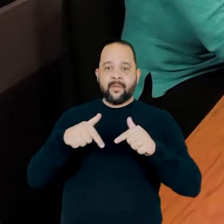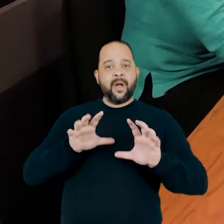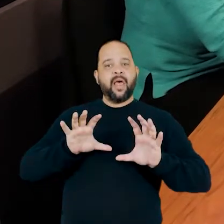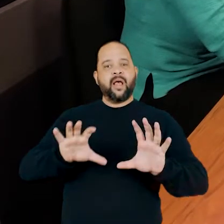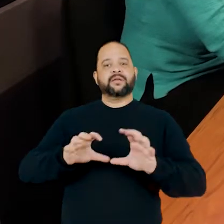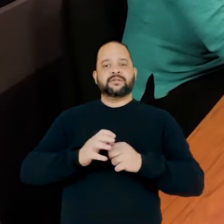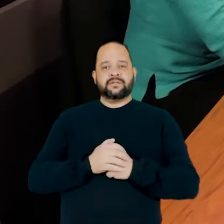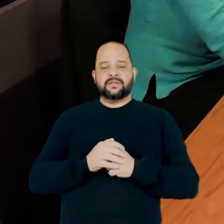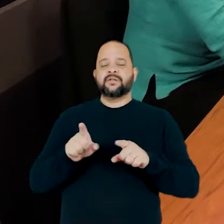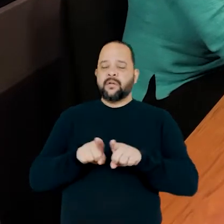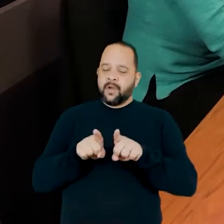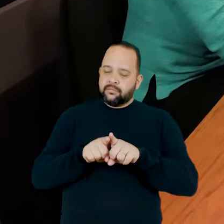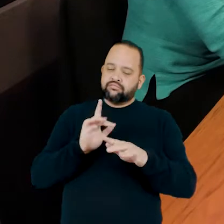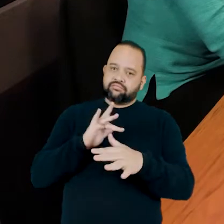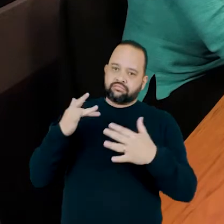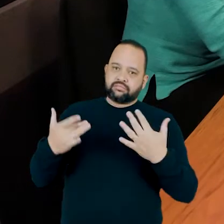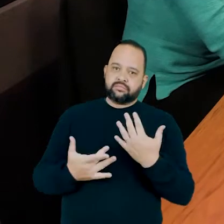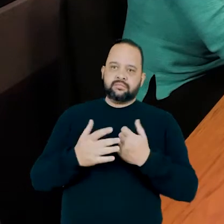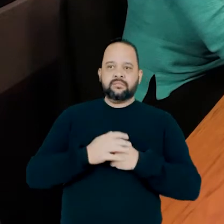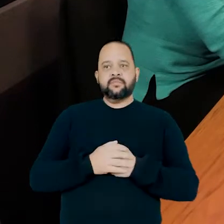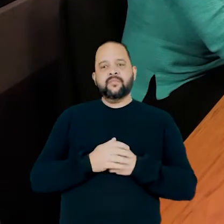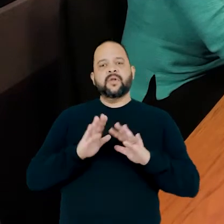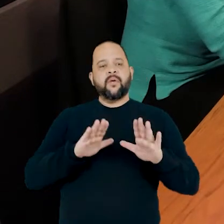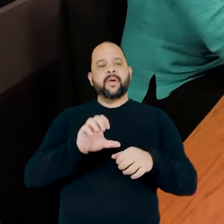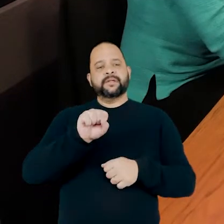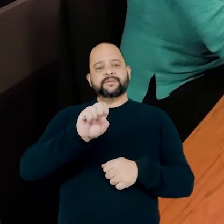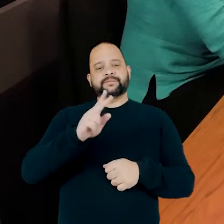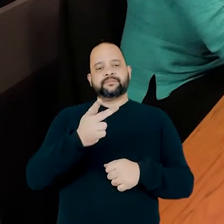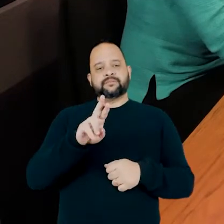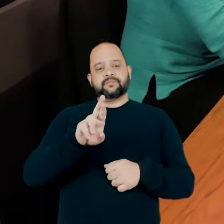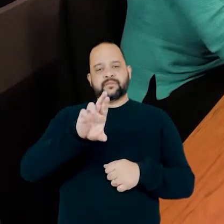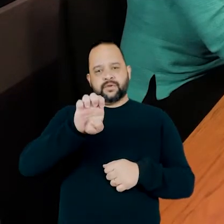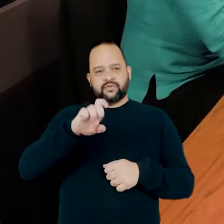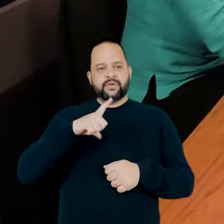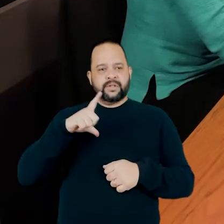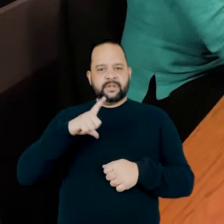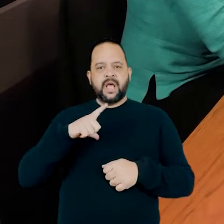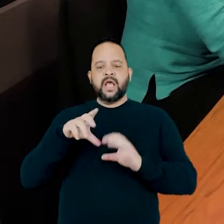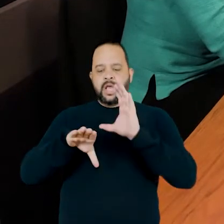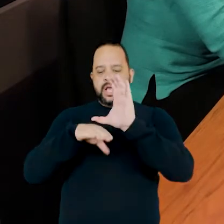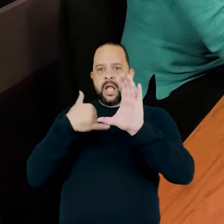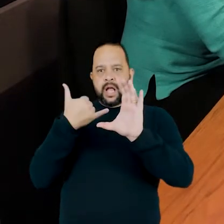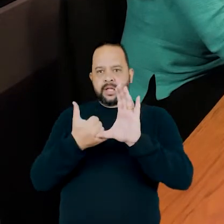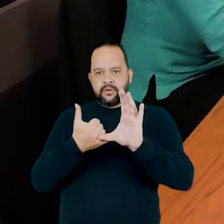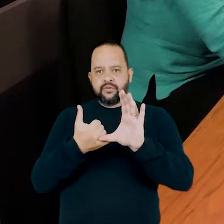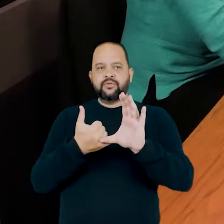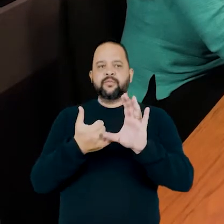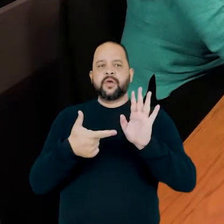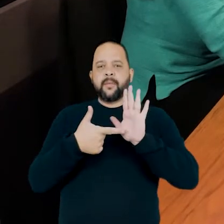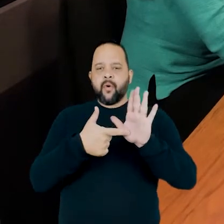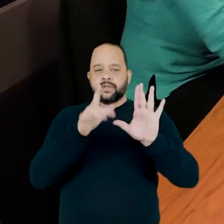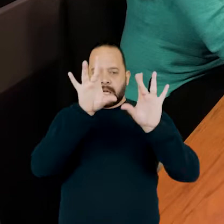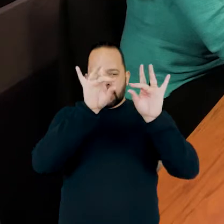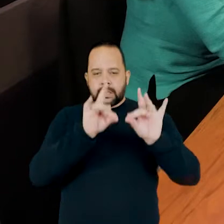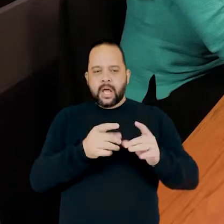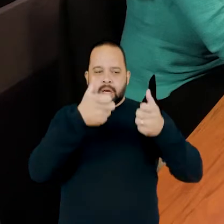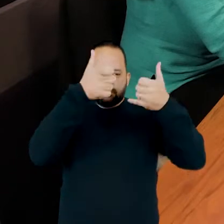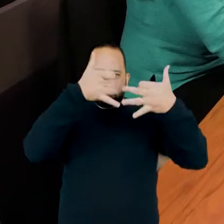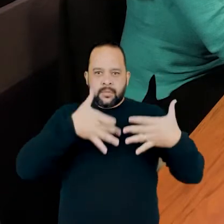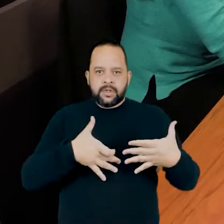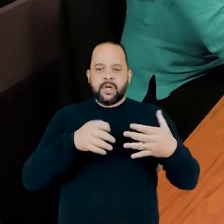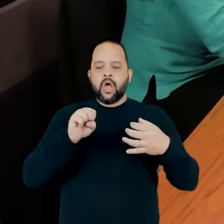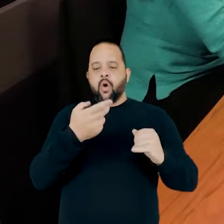sociais. Mas a Shure tem um conteúdo, por exemplo, ela tem um canal no YouTube que traga algum desses tipos de esclarecimento, ou que